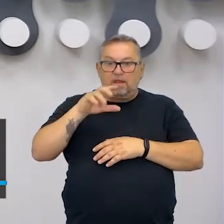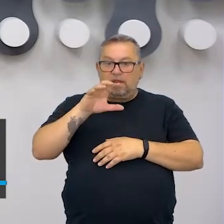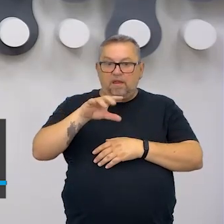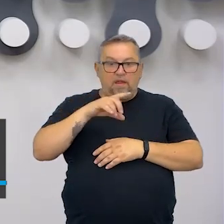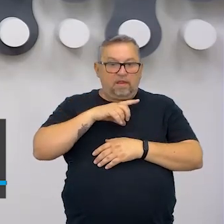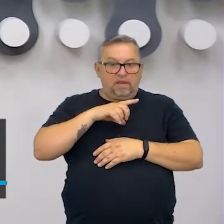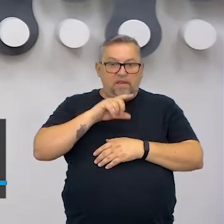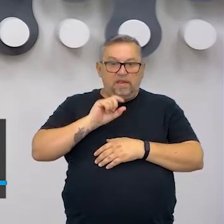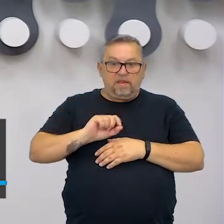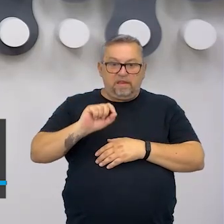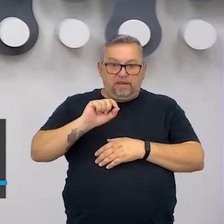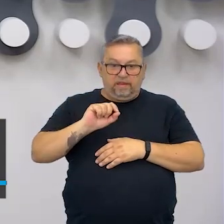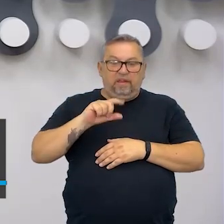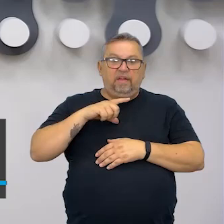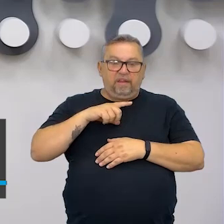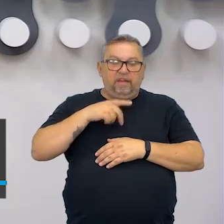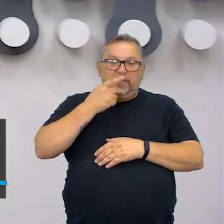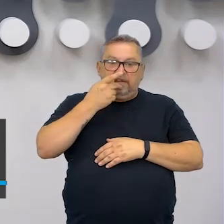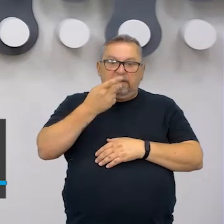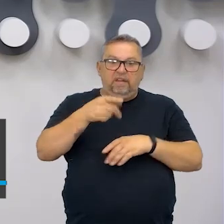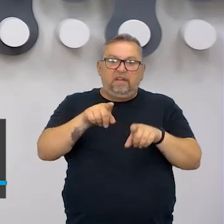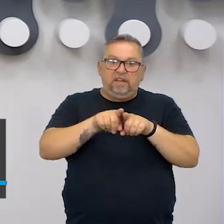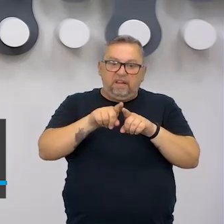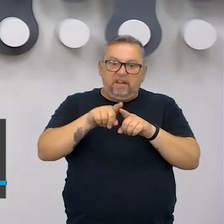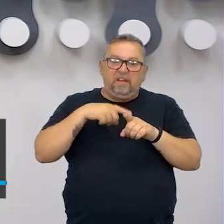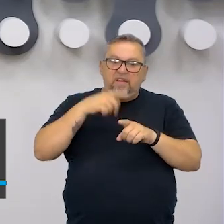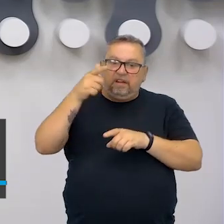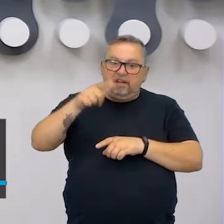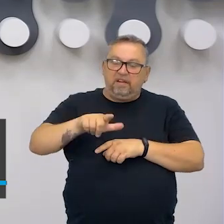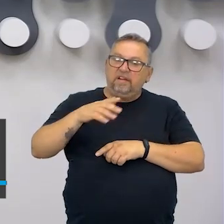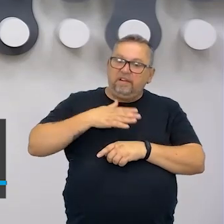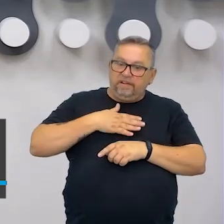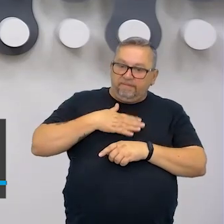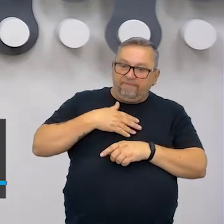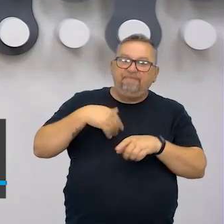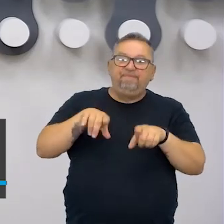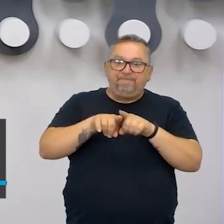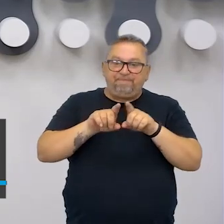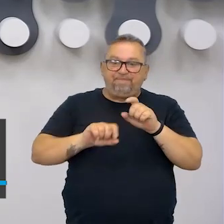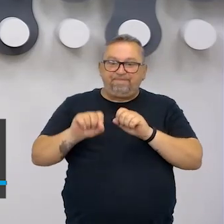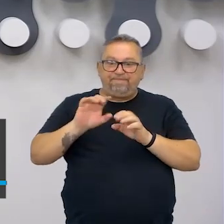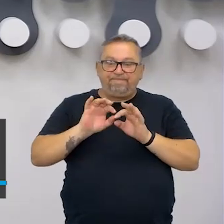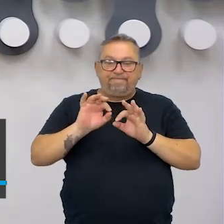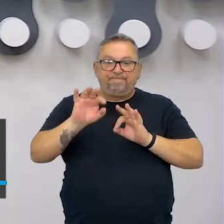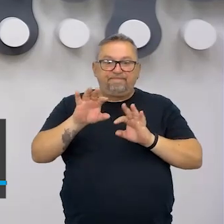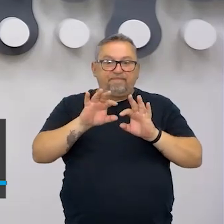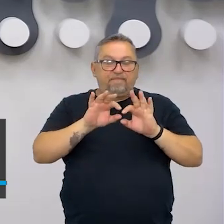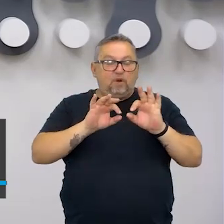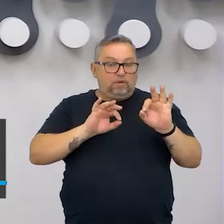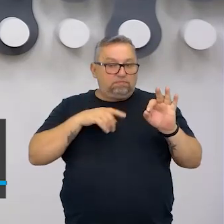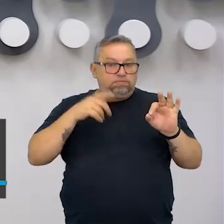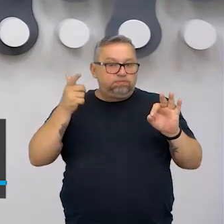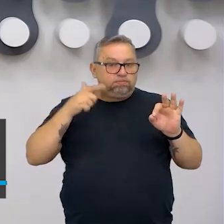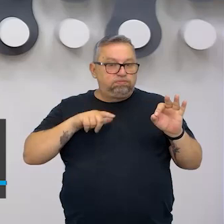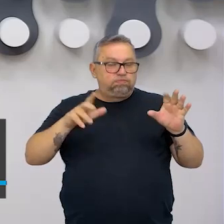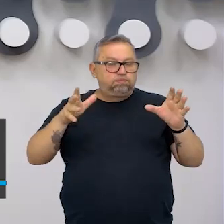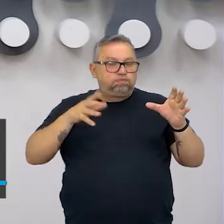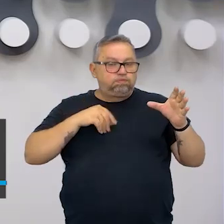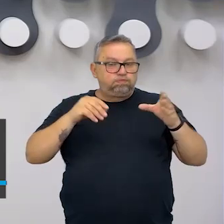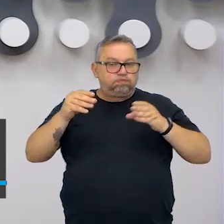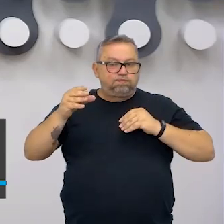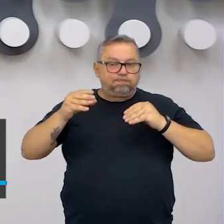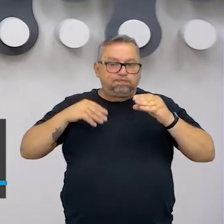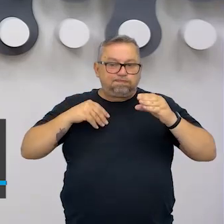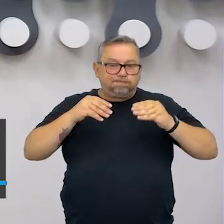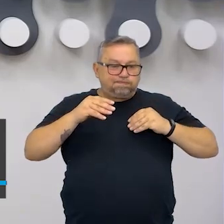que é dito, né? Pelos outros, por mim, e na medida em que eu vou absorvendo todas essas